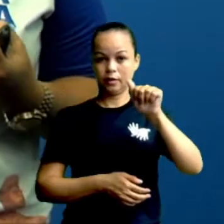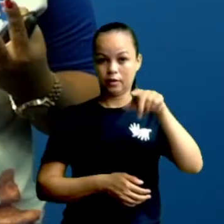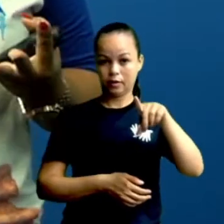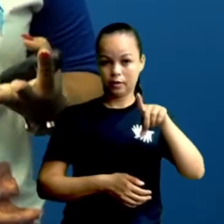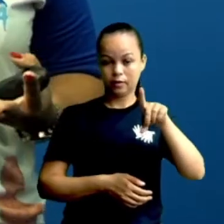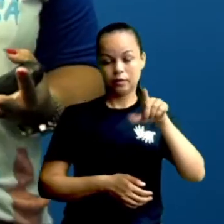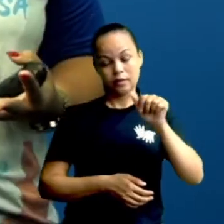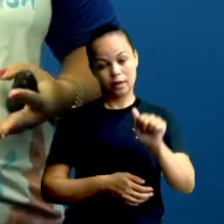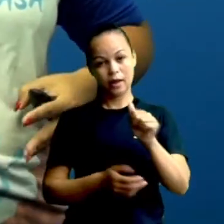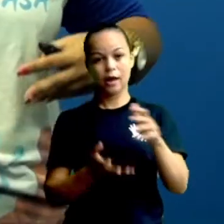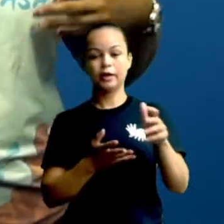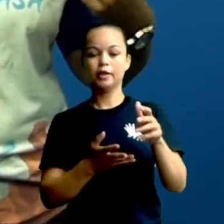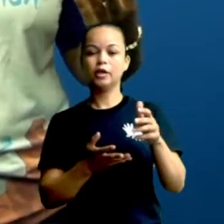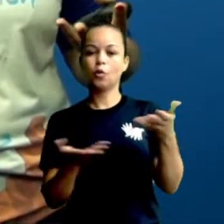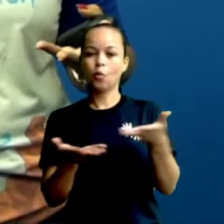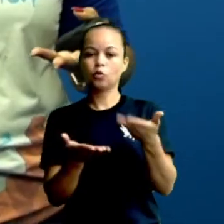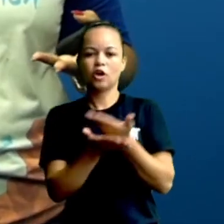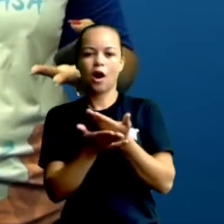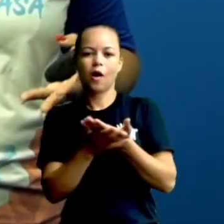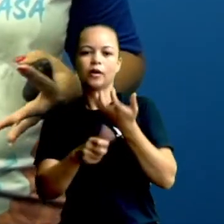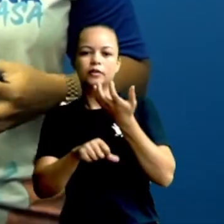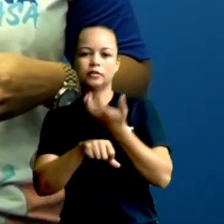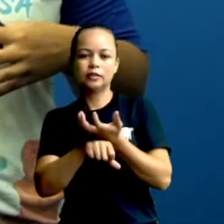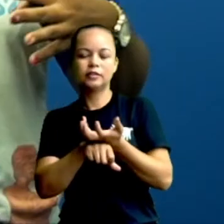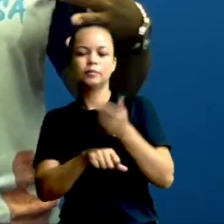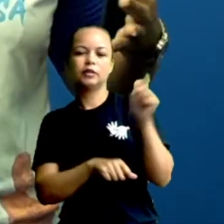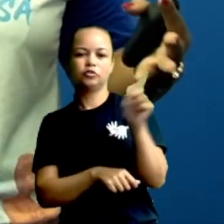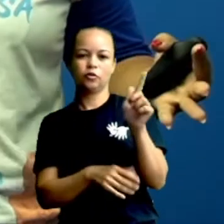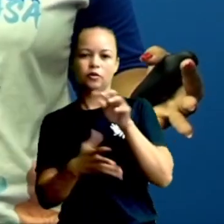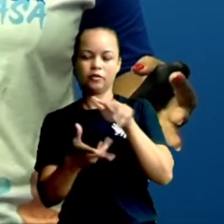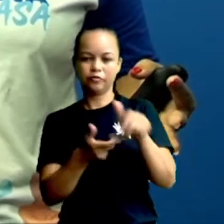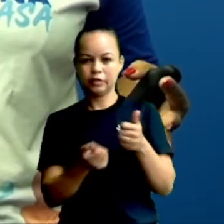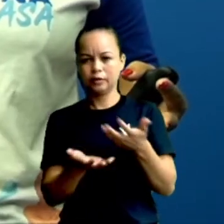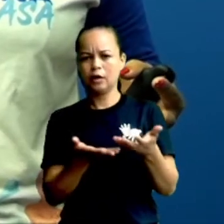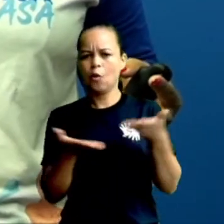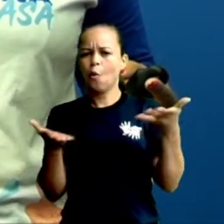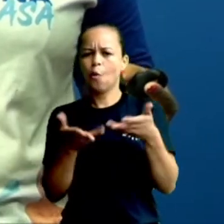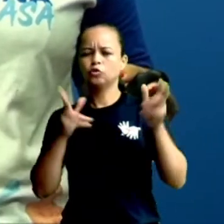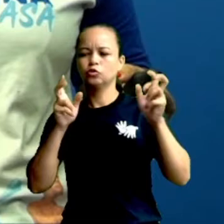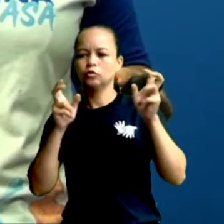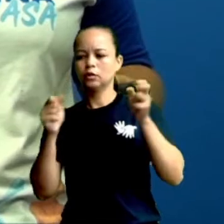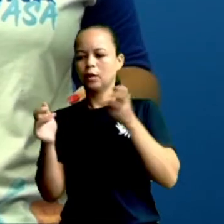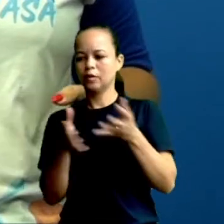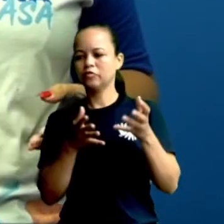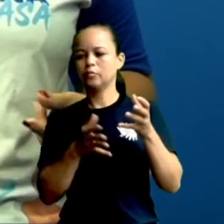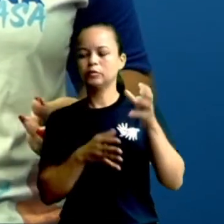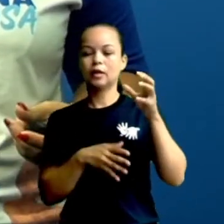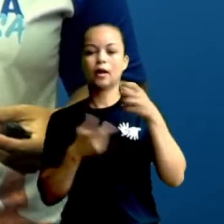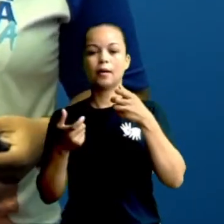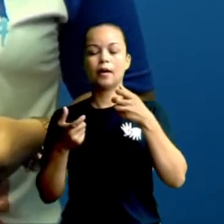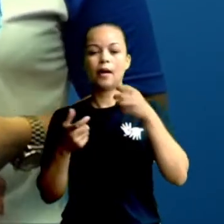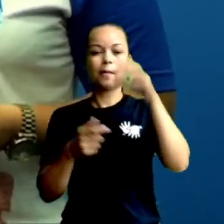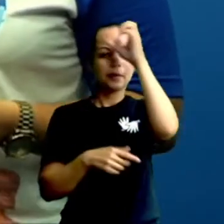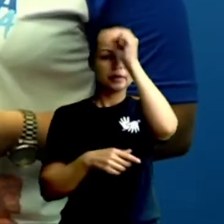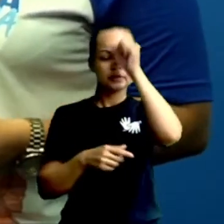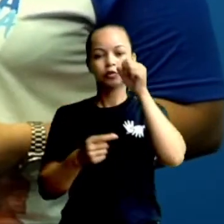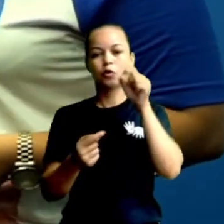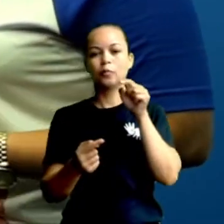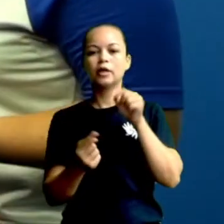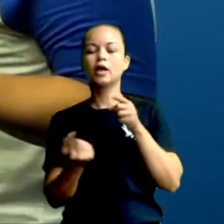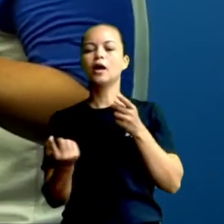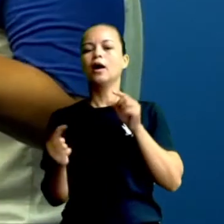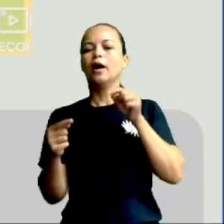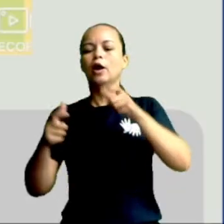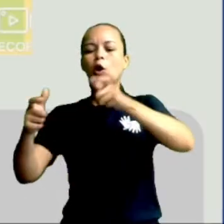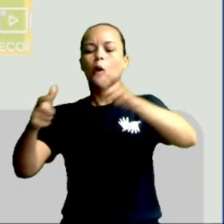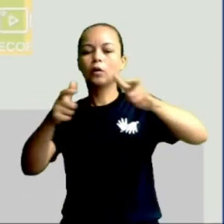sobre localização e os pontos cardeais, nossas linhas imaginárias, tá certo? Vamos lá? Olha só,